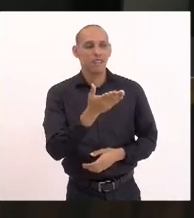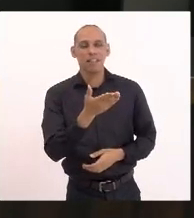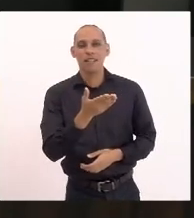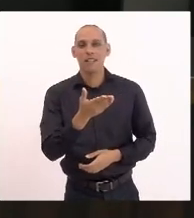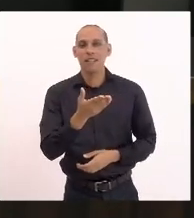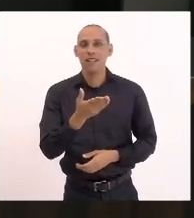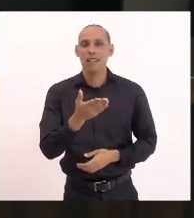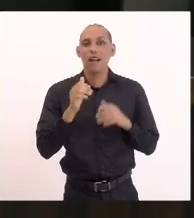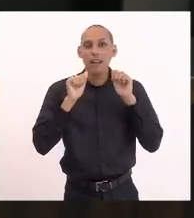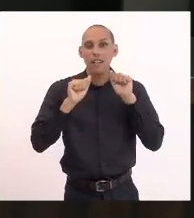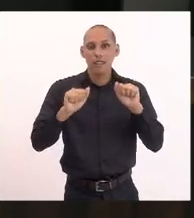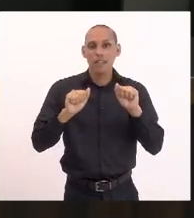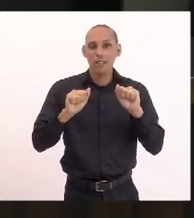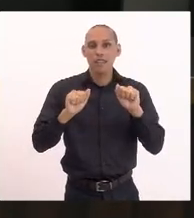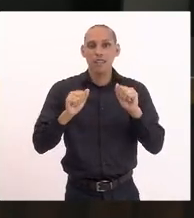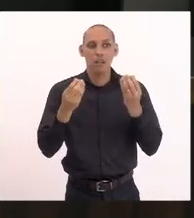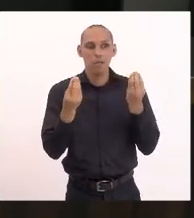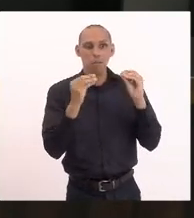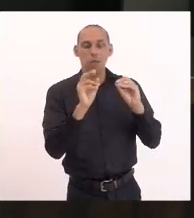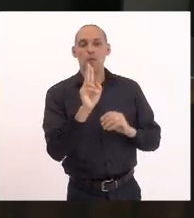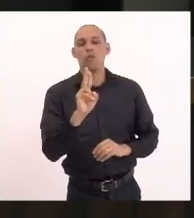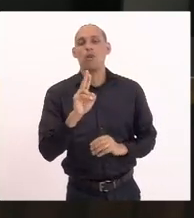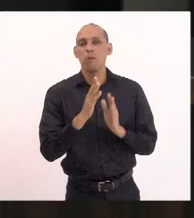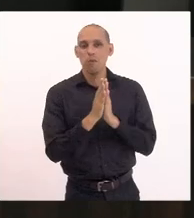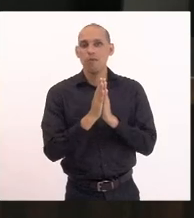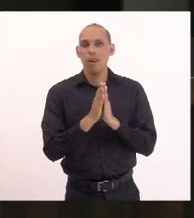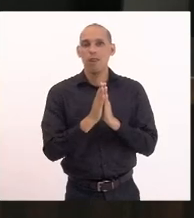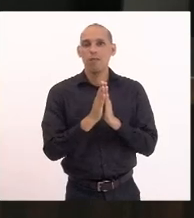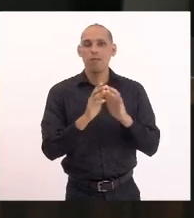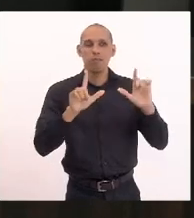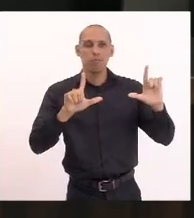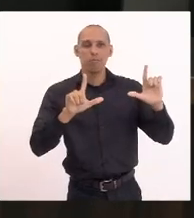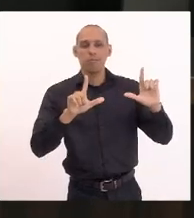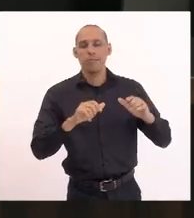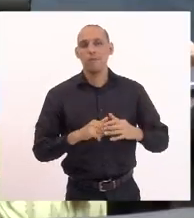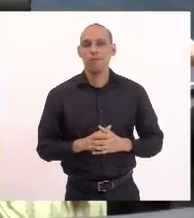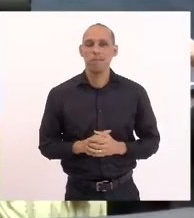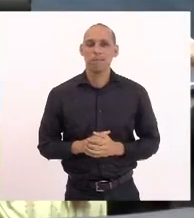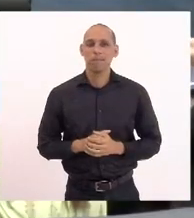possa disponibilizar o nome da Paula, ok?